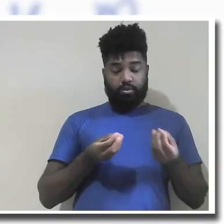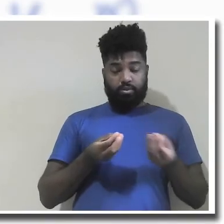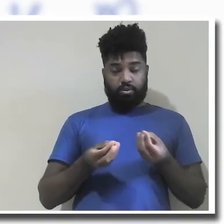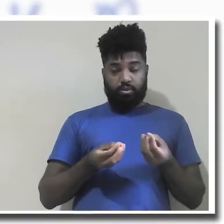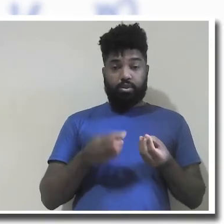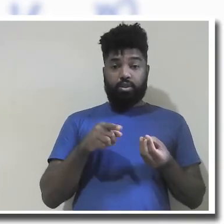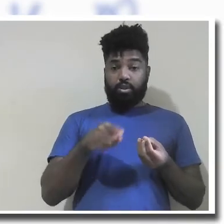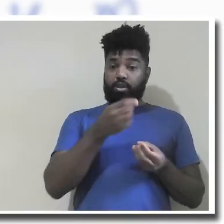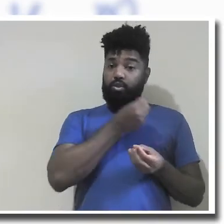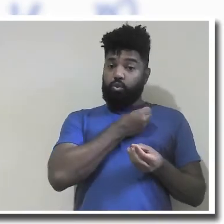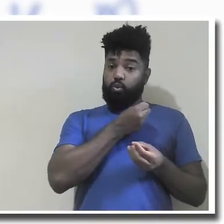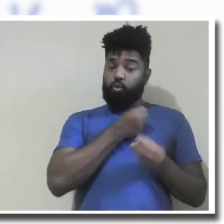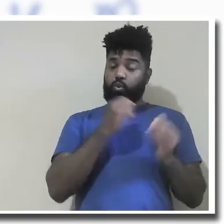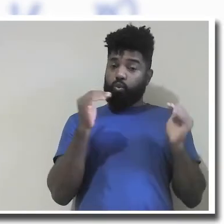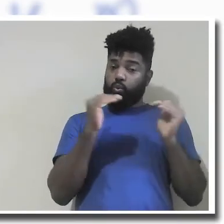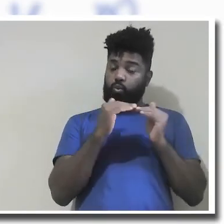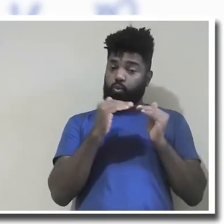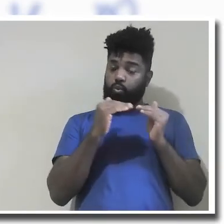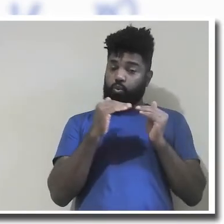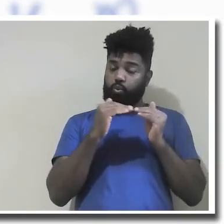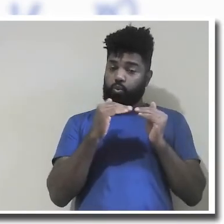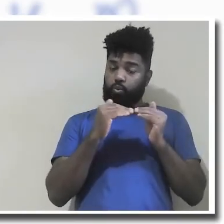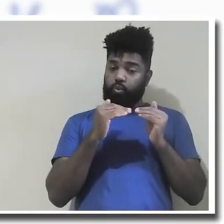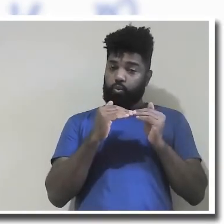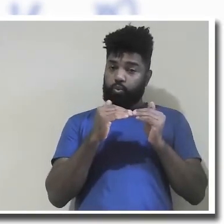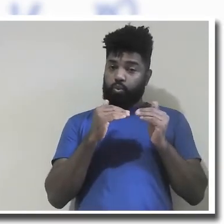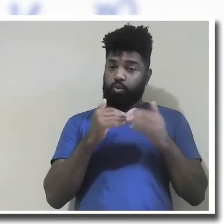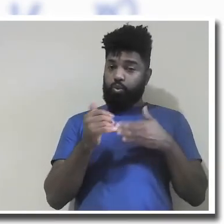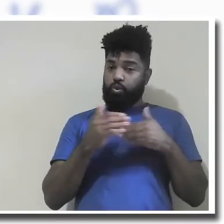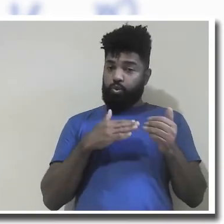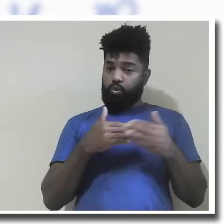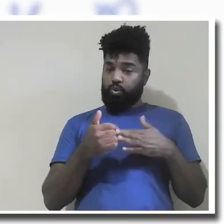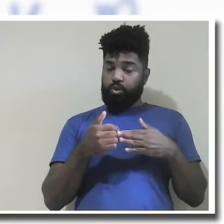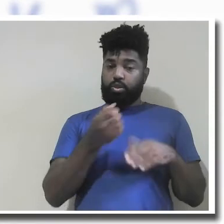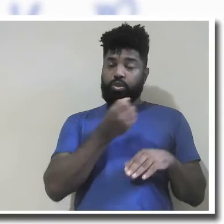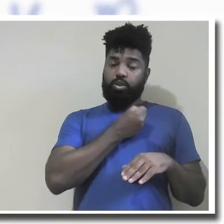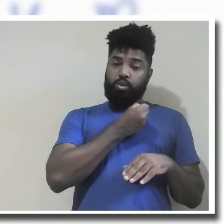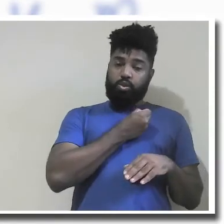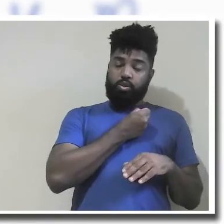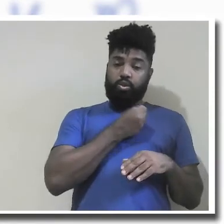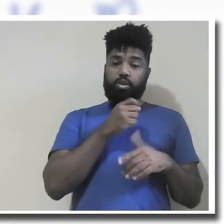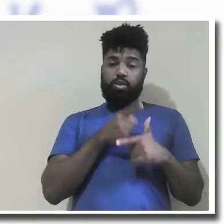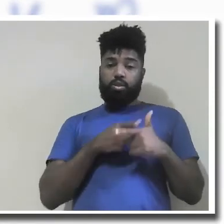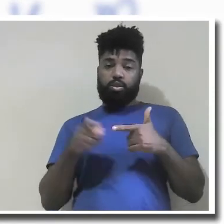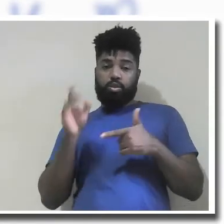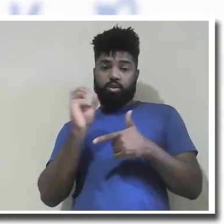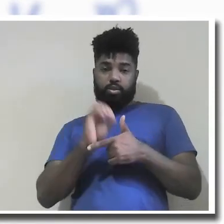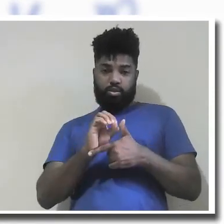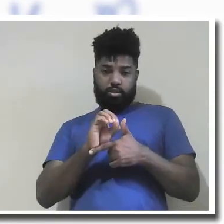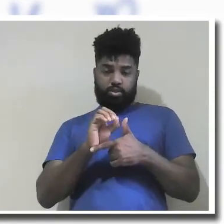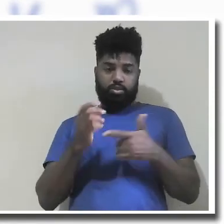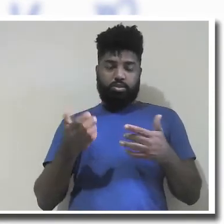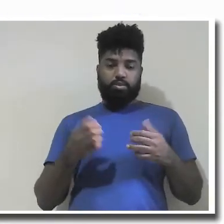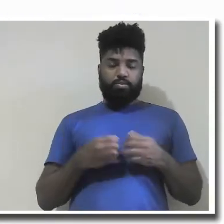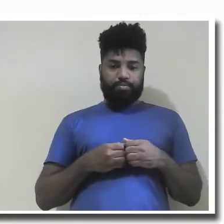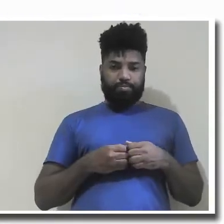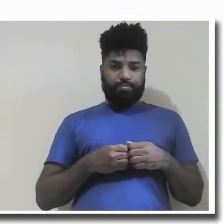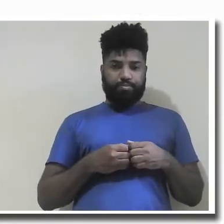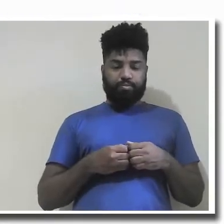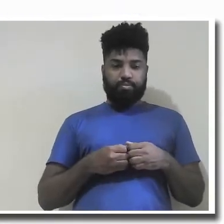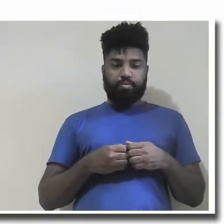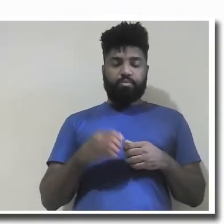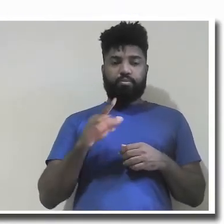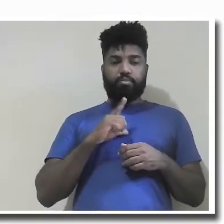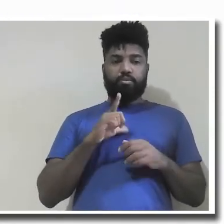valor correspondente à divisão de qualquer real por zero. Agora,